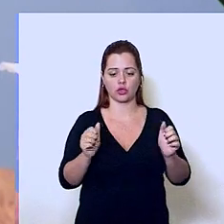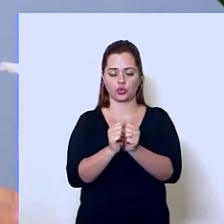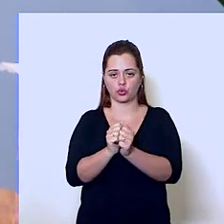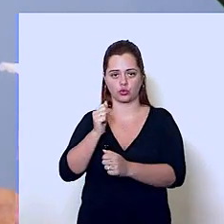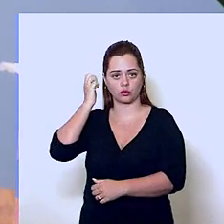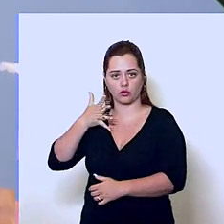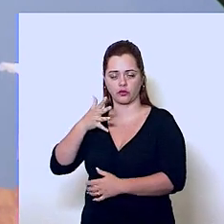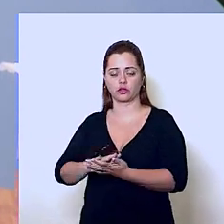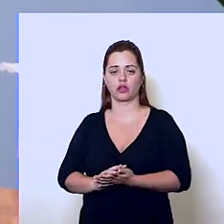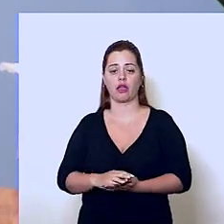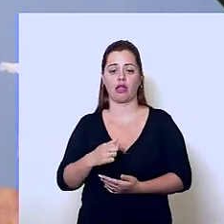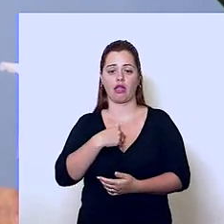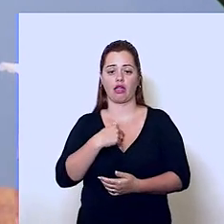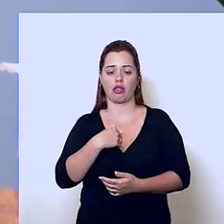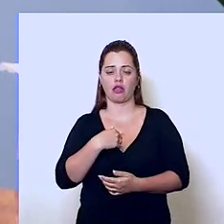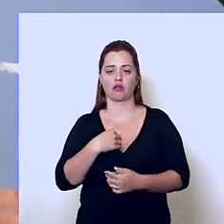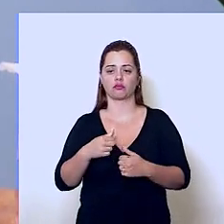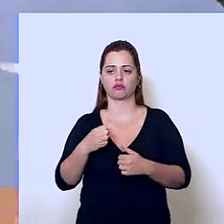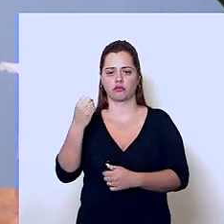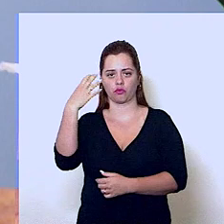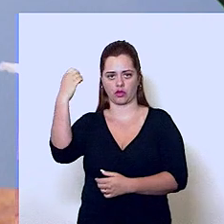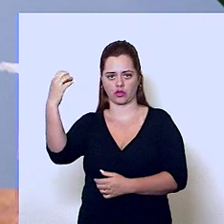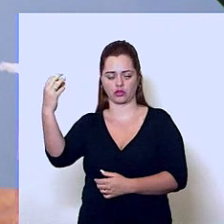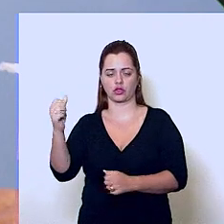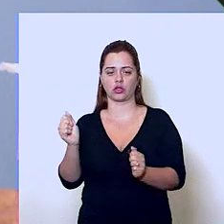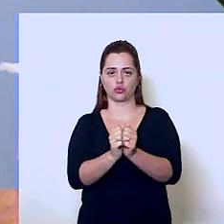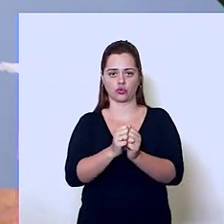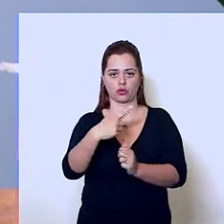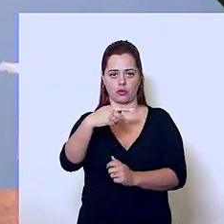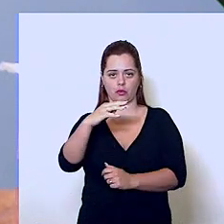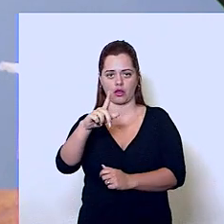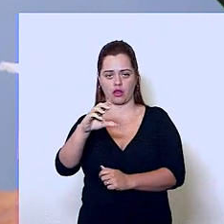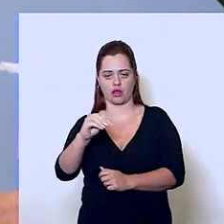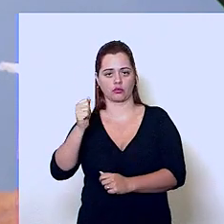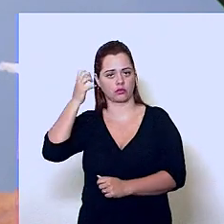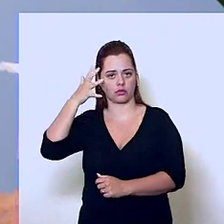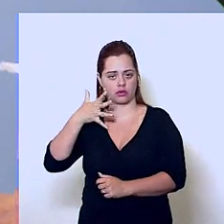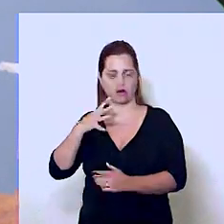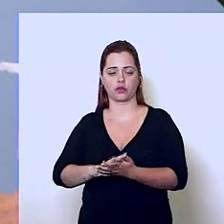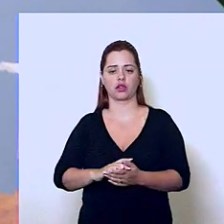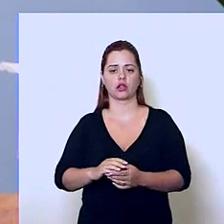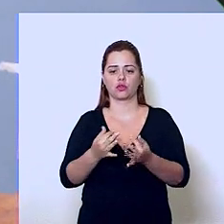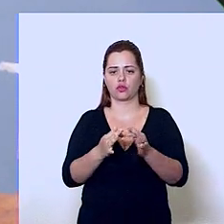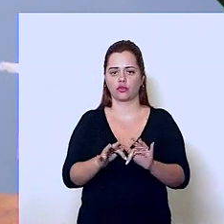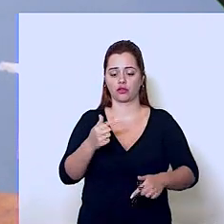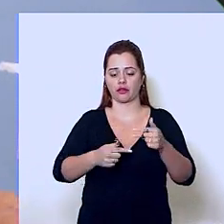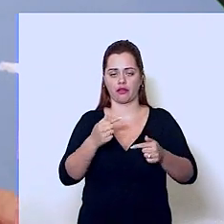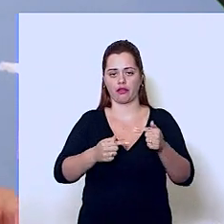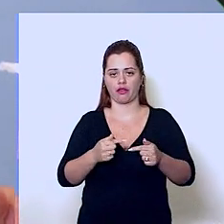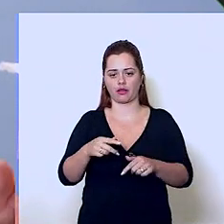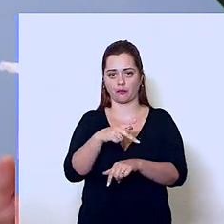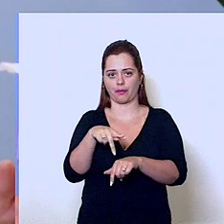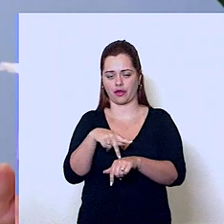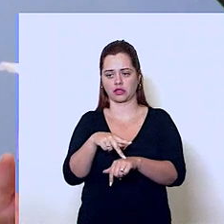numa viagem com o Paulo Tarso a Angola, logo depois do final da guerra naquele país. A situação não era